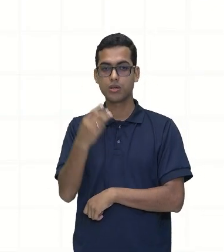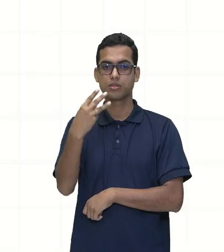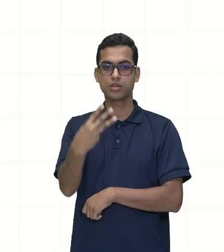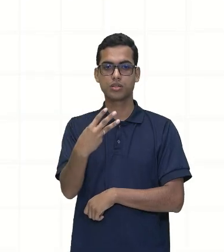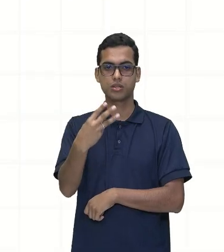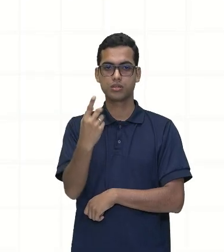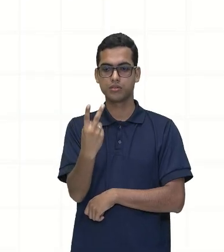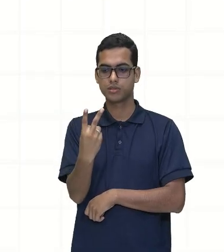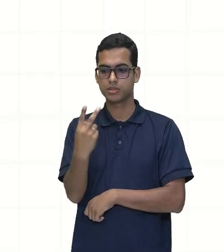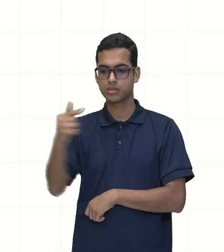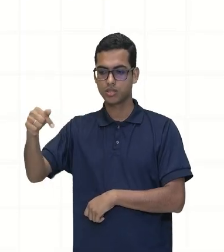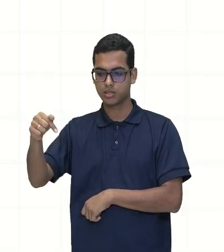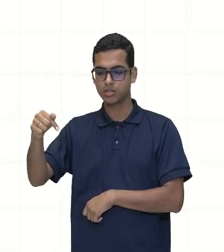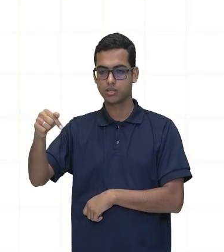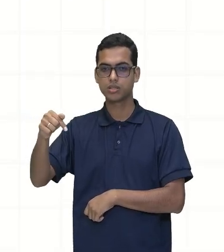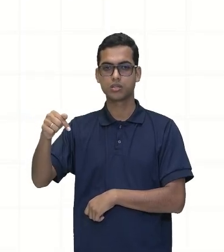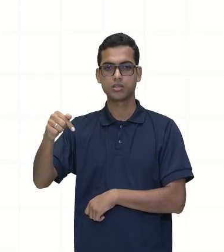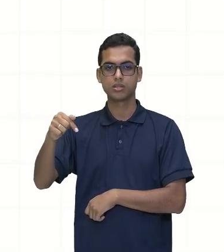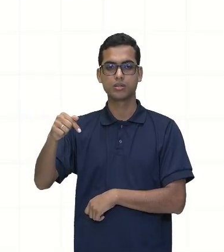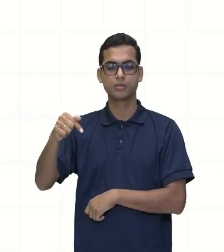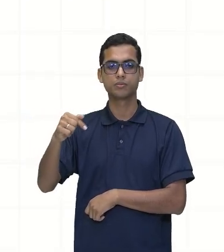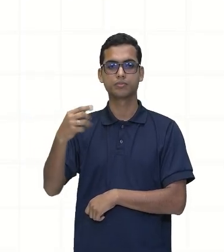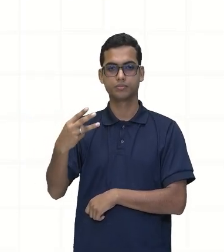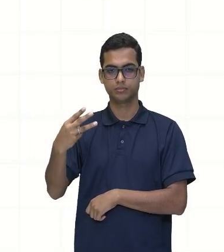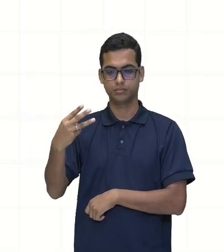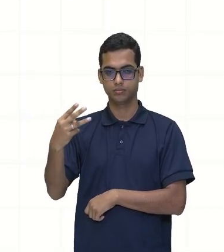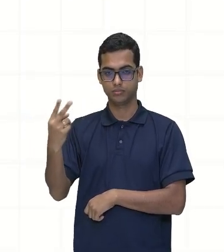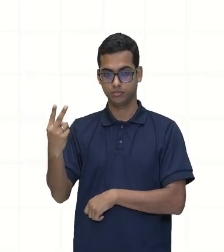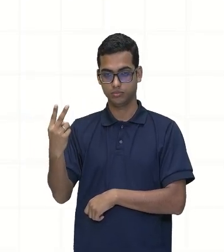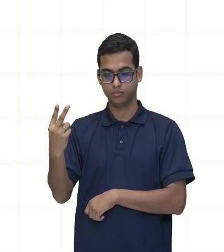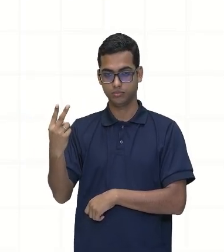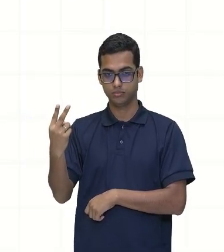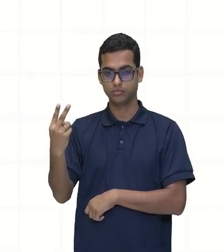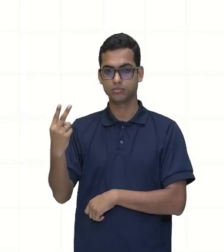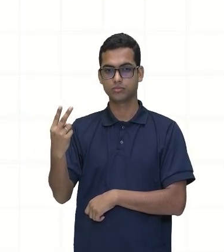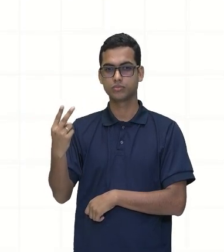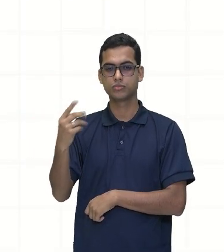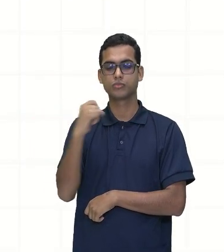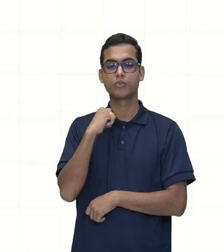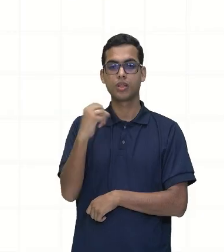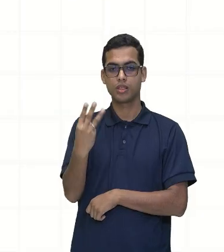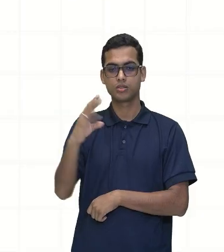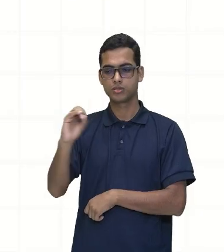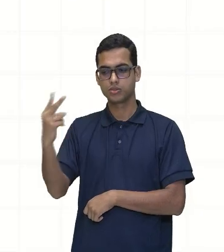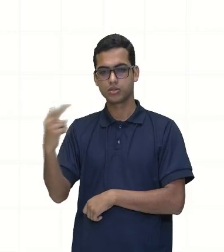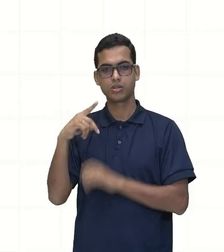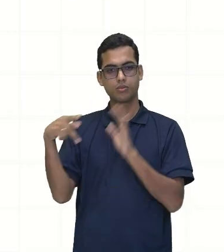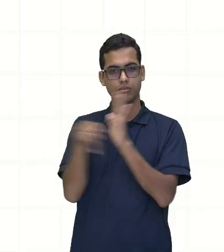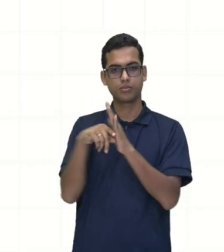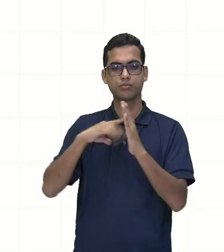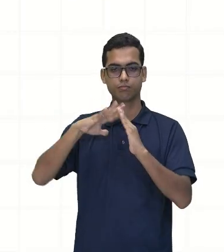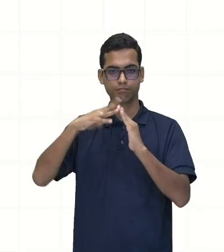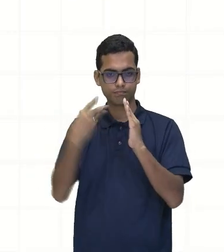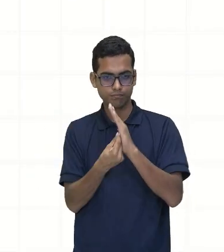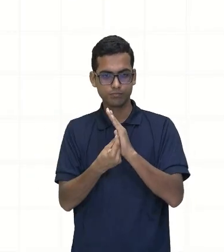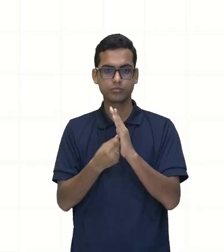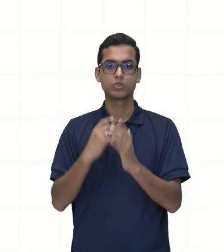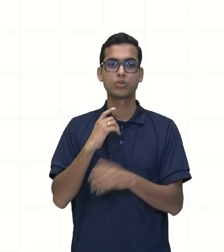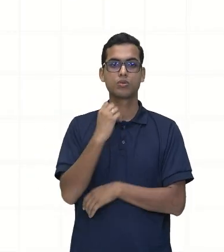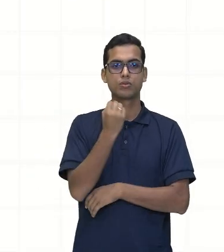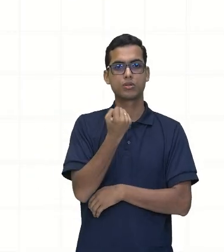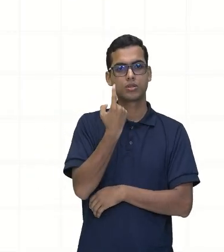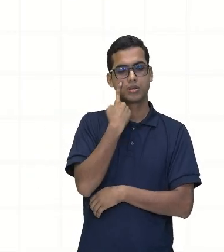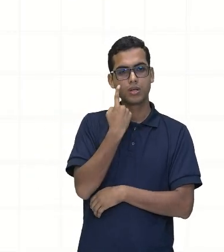1.327.802 quilombolas. Em segundo lugar, o Sudeste, terceiro, o Norte, com 12,51%,